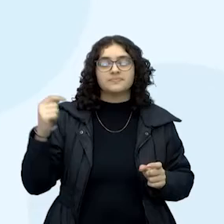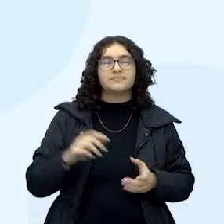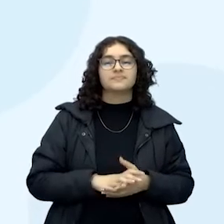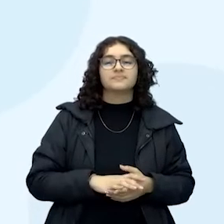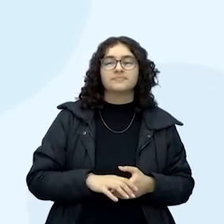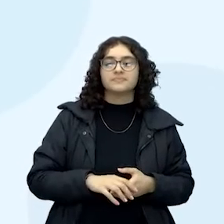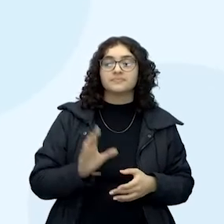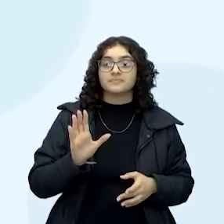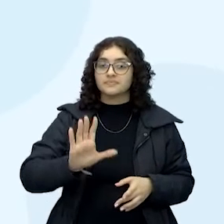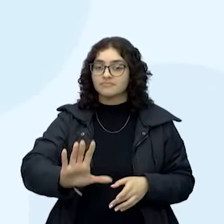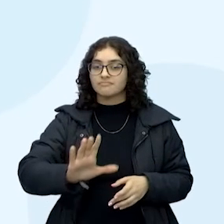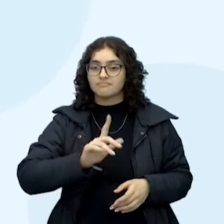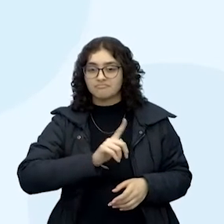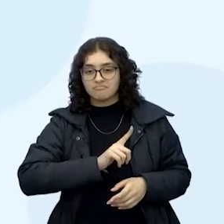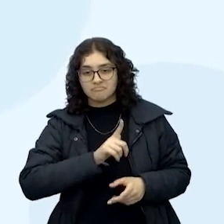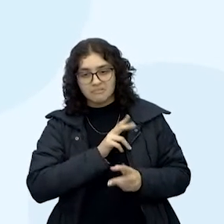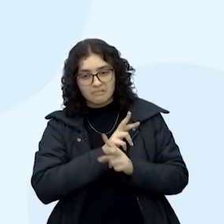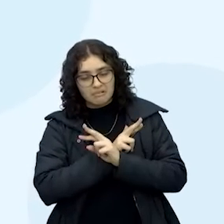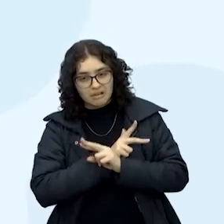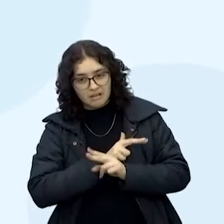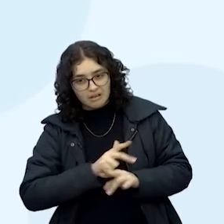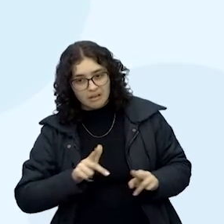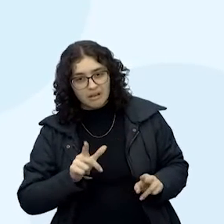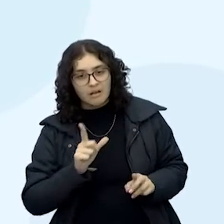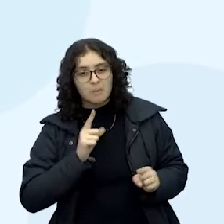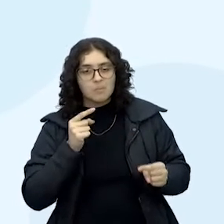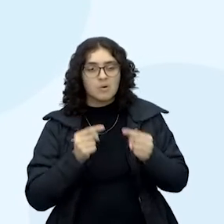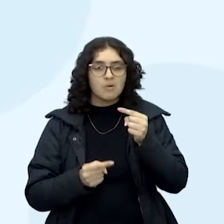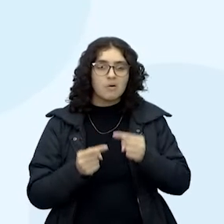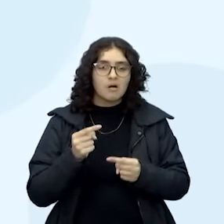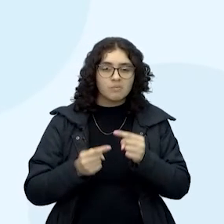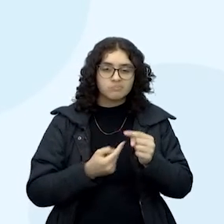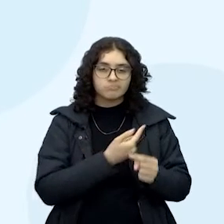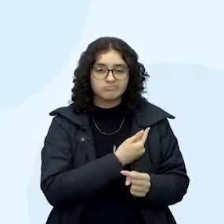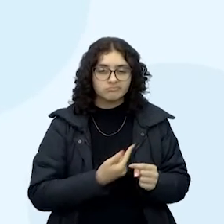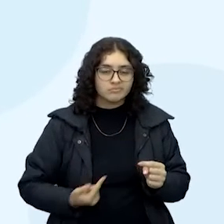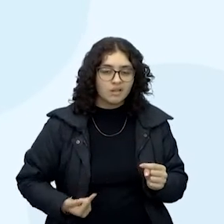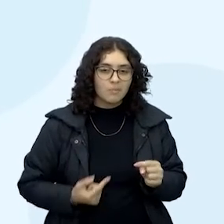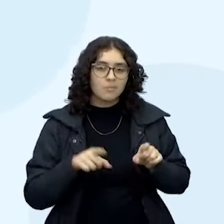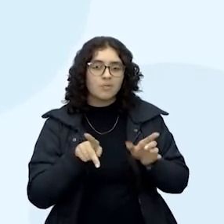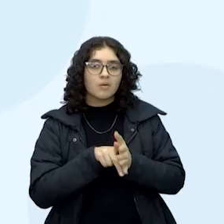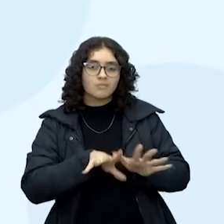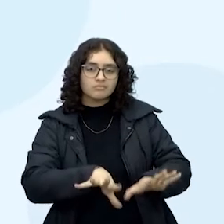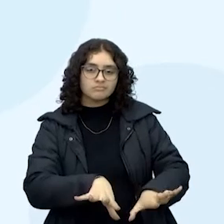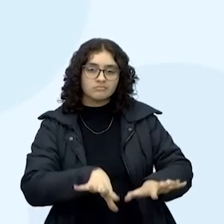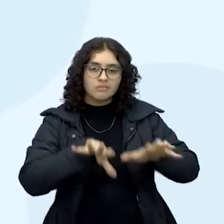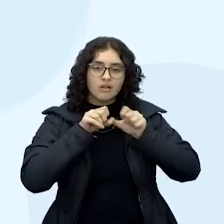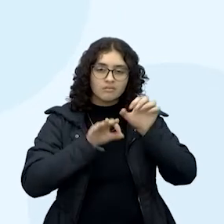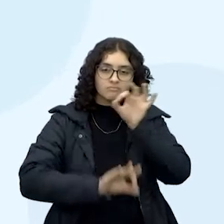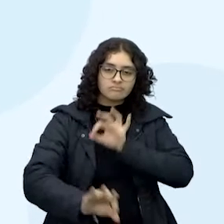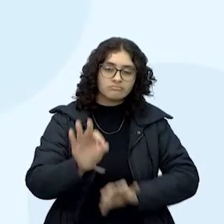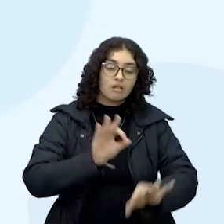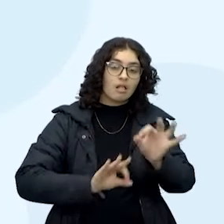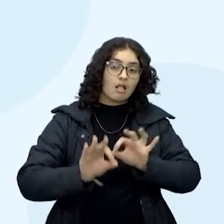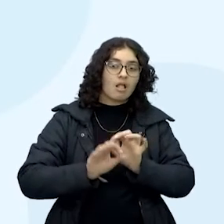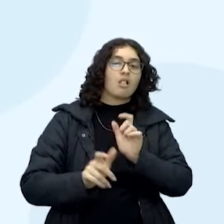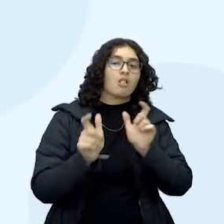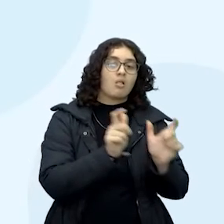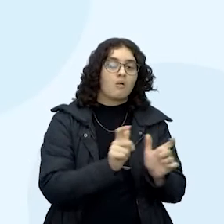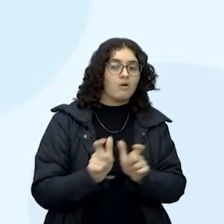Elas consistem na política de governança adotada na organização das nações. Então a gente está falando de